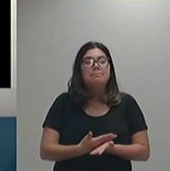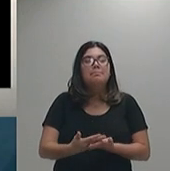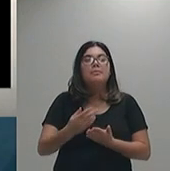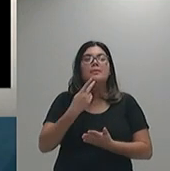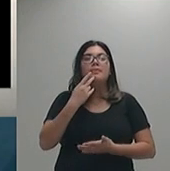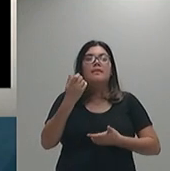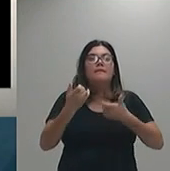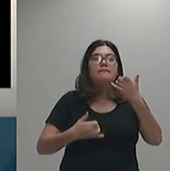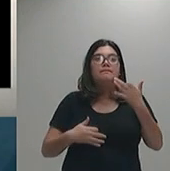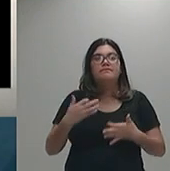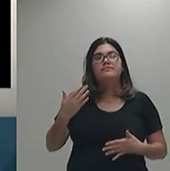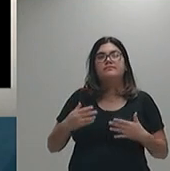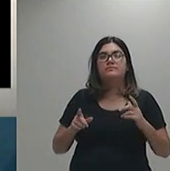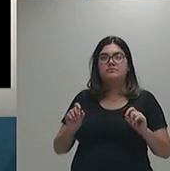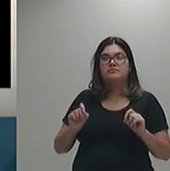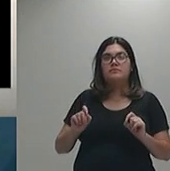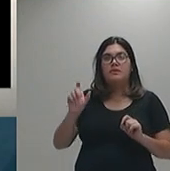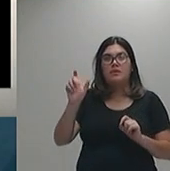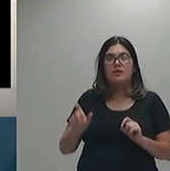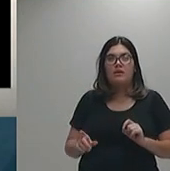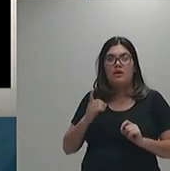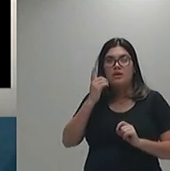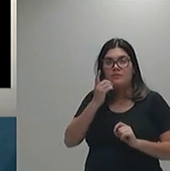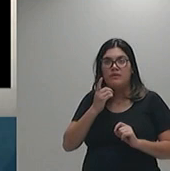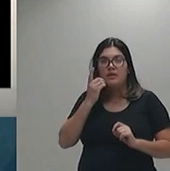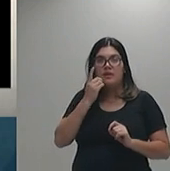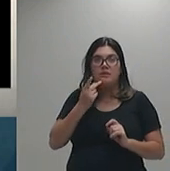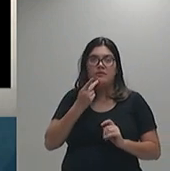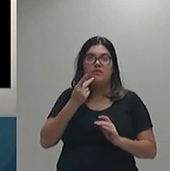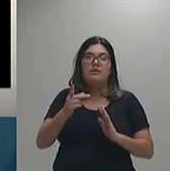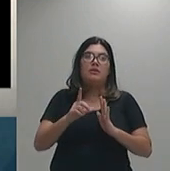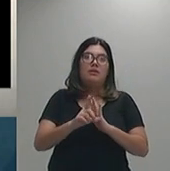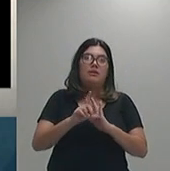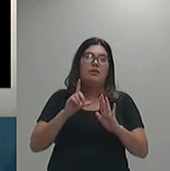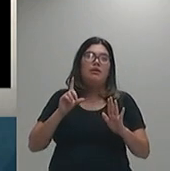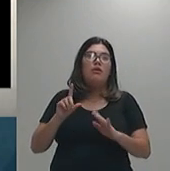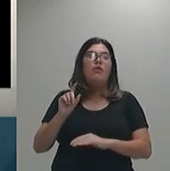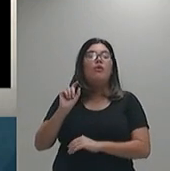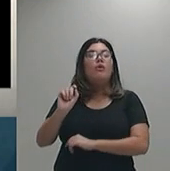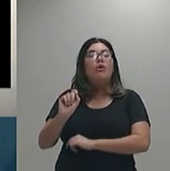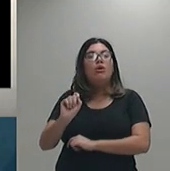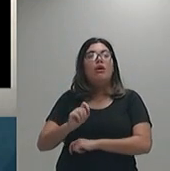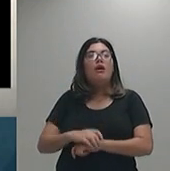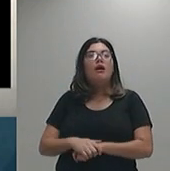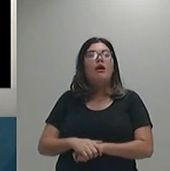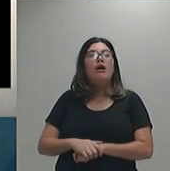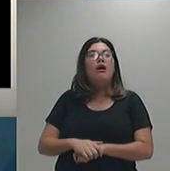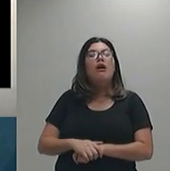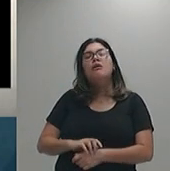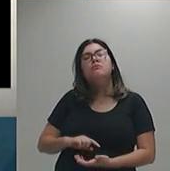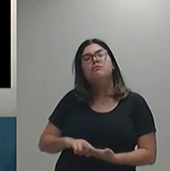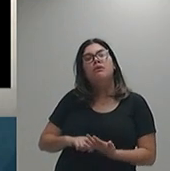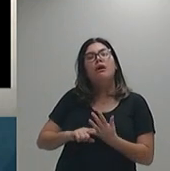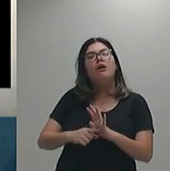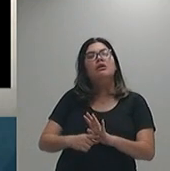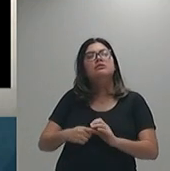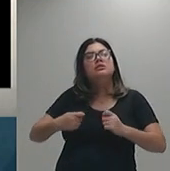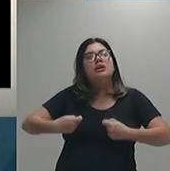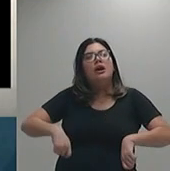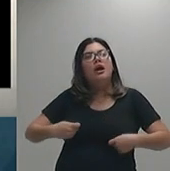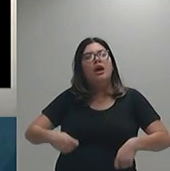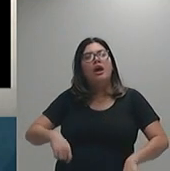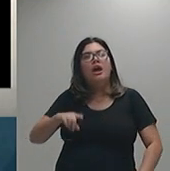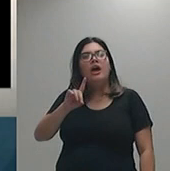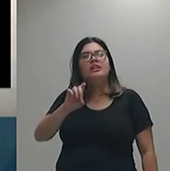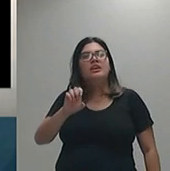ressaltado pelo eminente advogado não percebeu no sentido da impositiva necessidade de desafetação de sistema